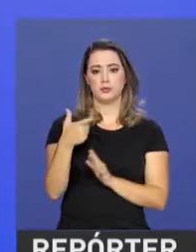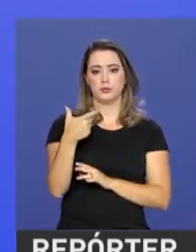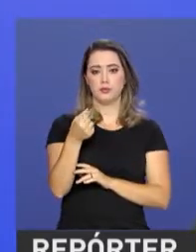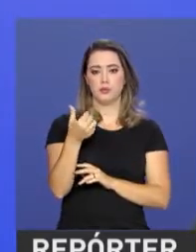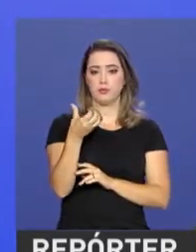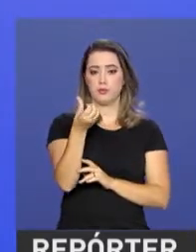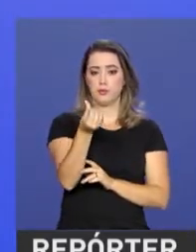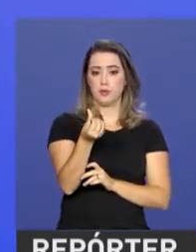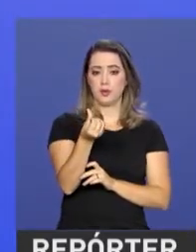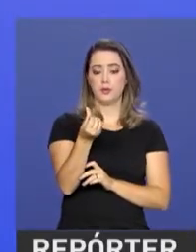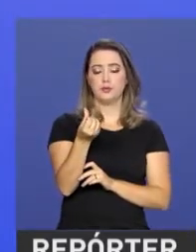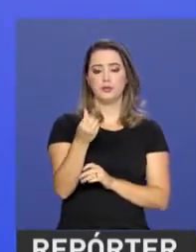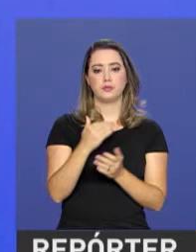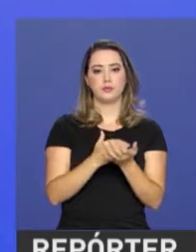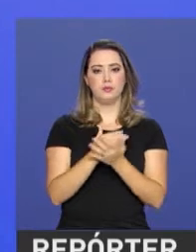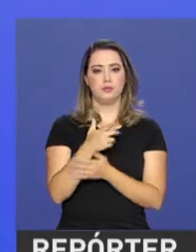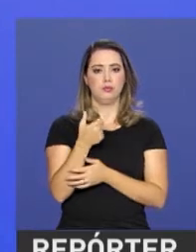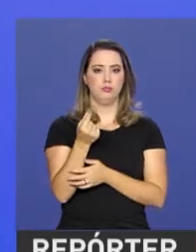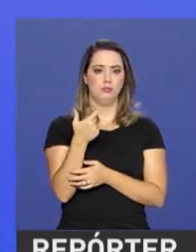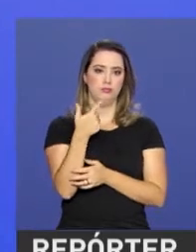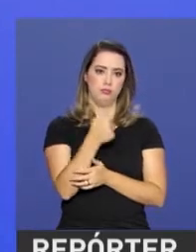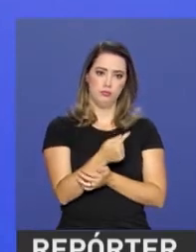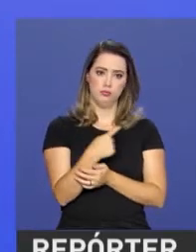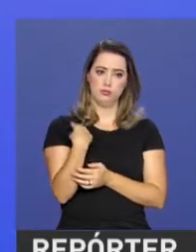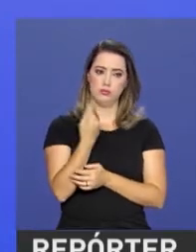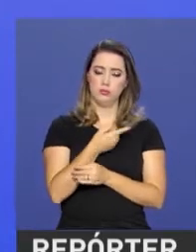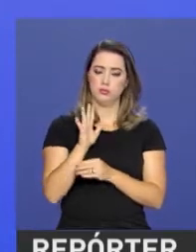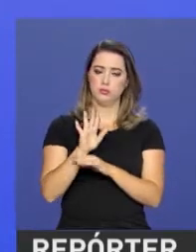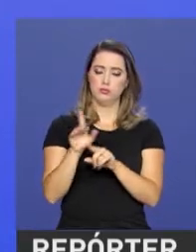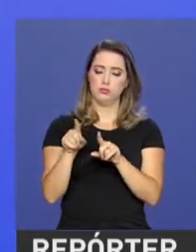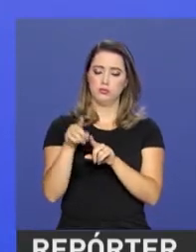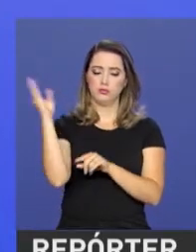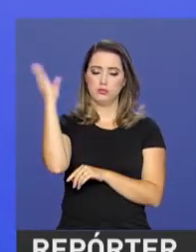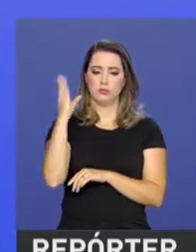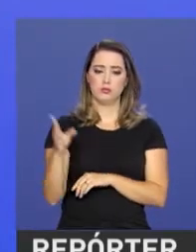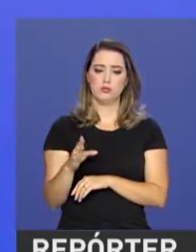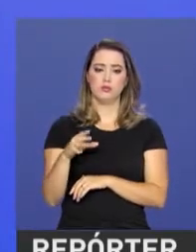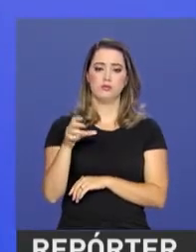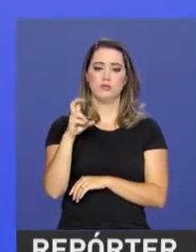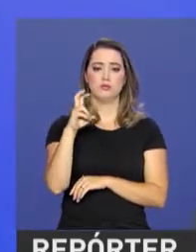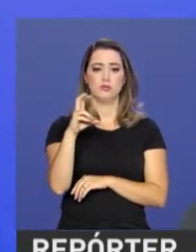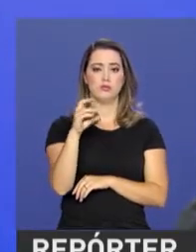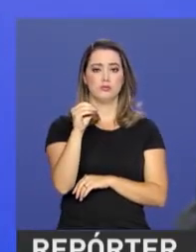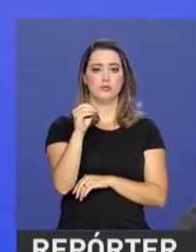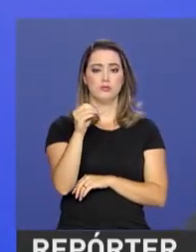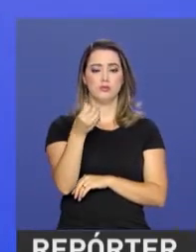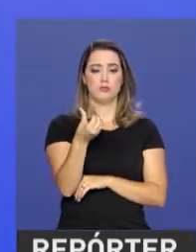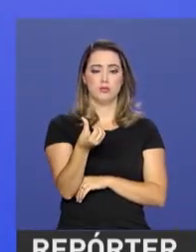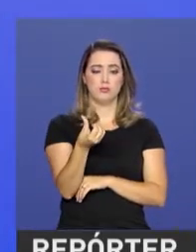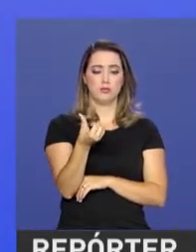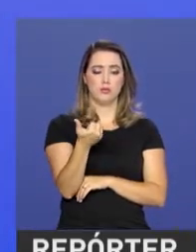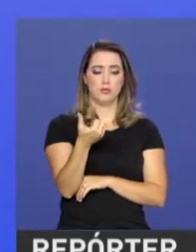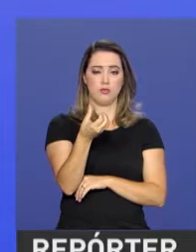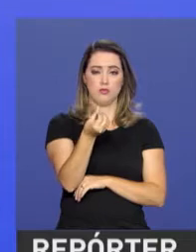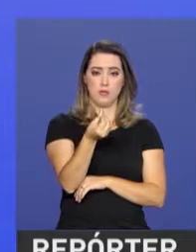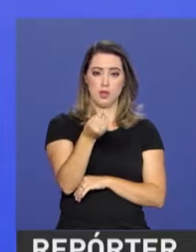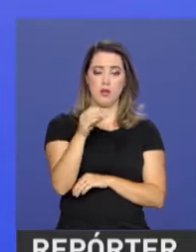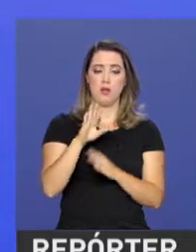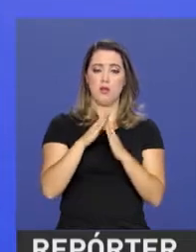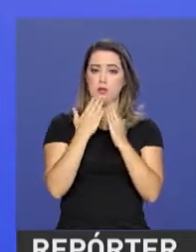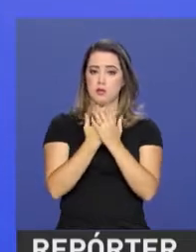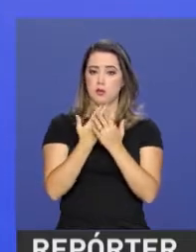implementado 2017 nós atendemos no brasil que 16 escolas e totalizamos um